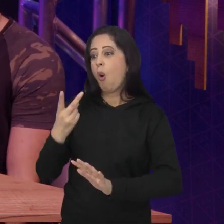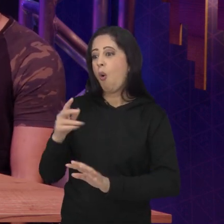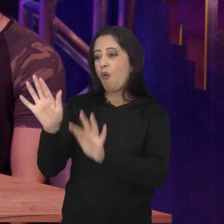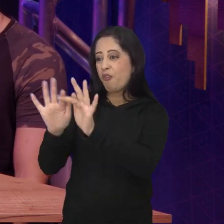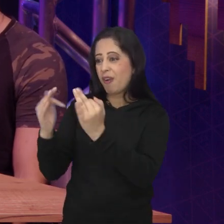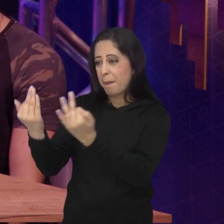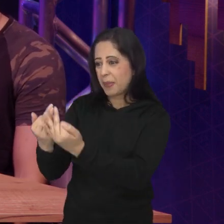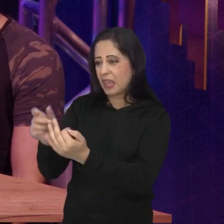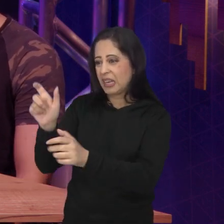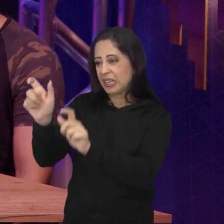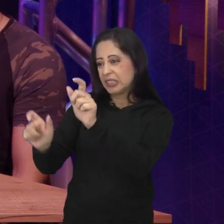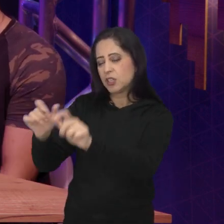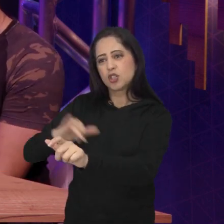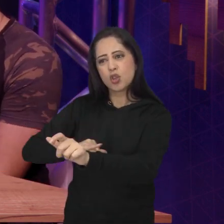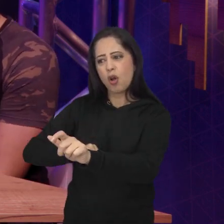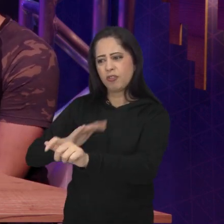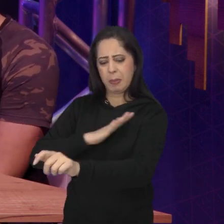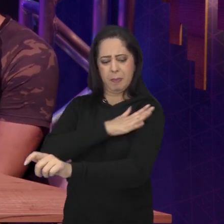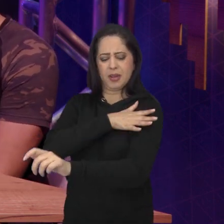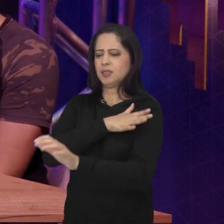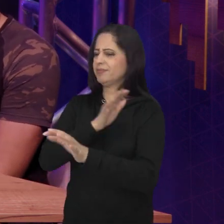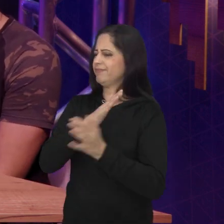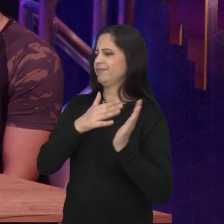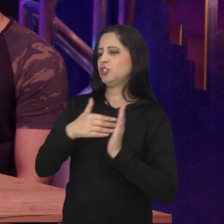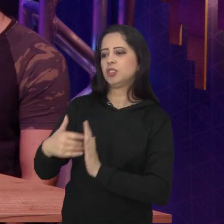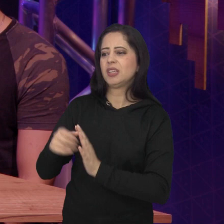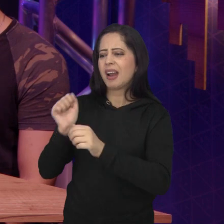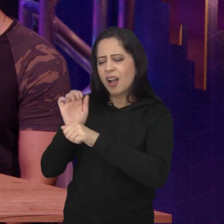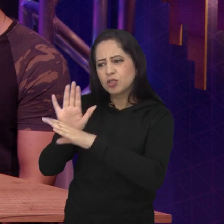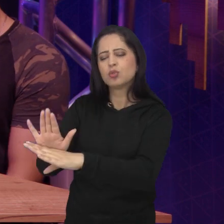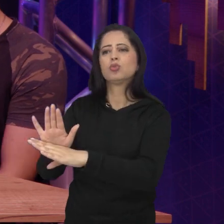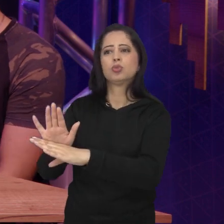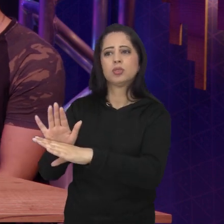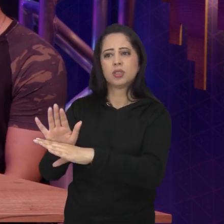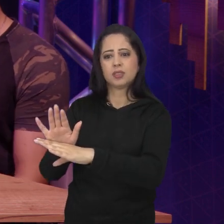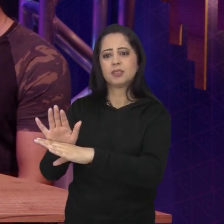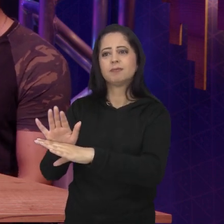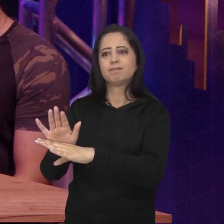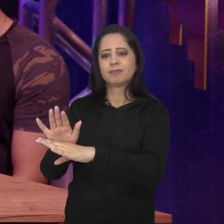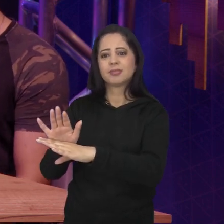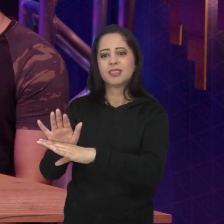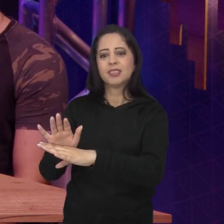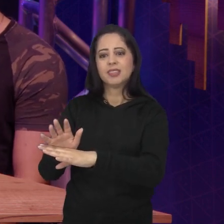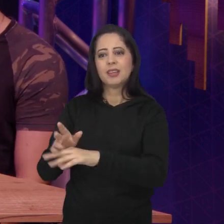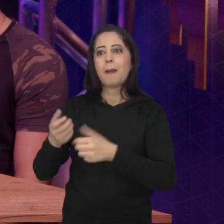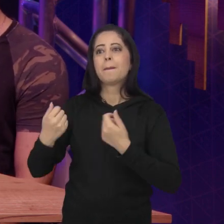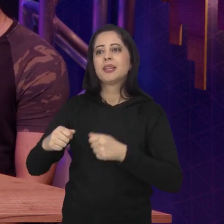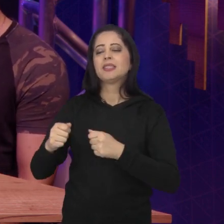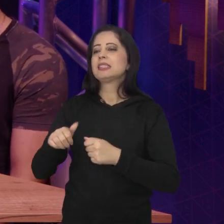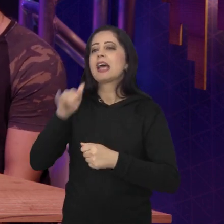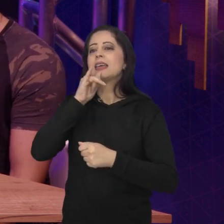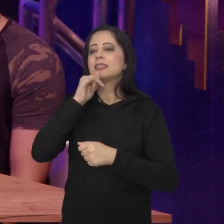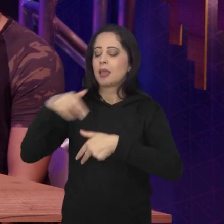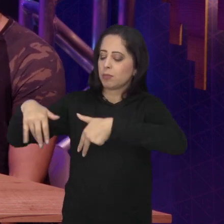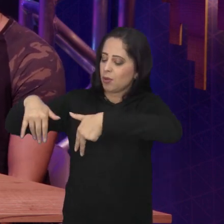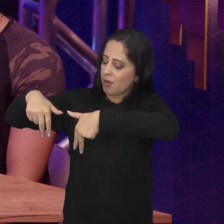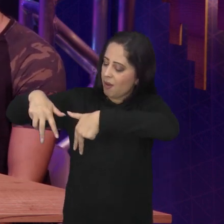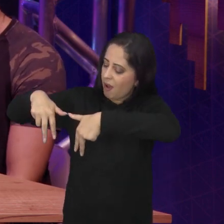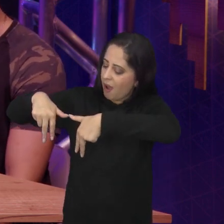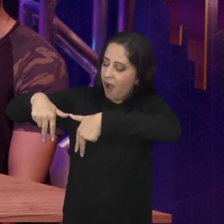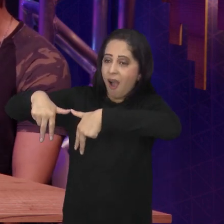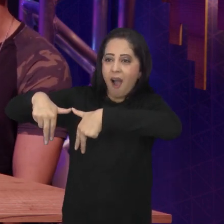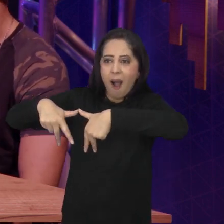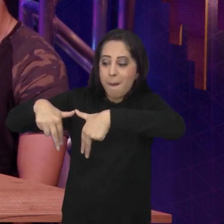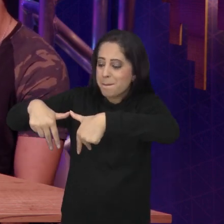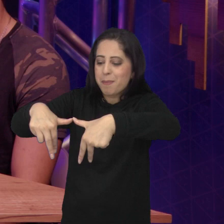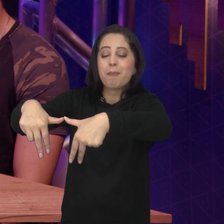que você passa ou que alguém da sua família está passando, né? Ajuda, se alguém estiver precisando, ajuda a buscar, ajuda